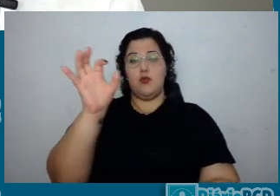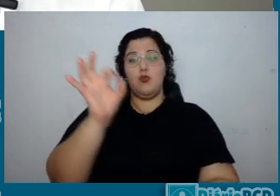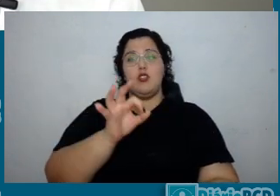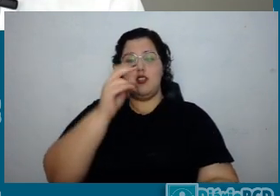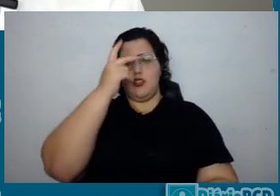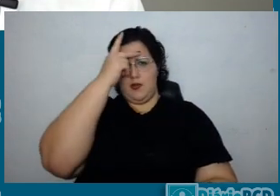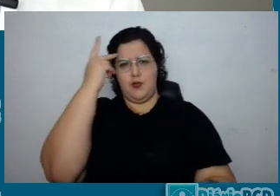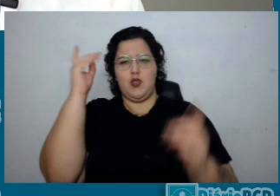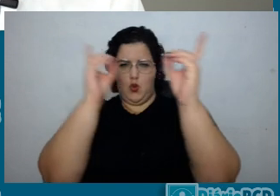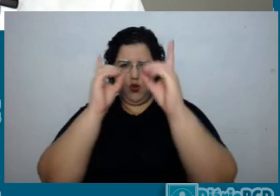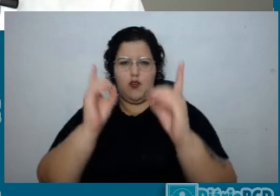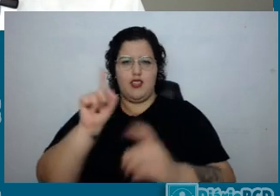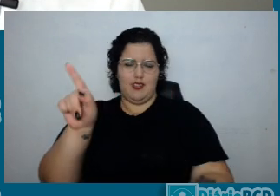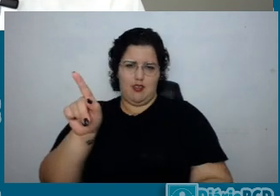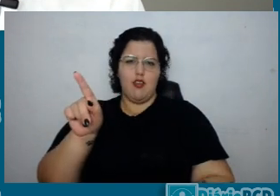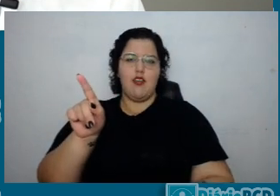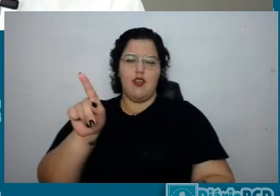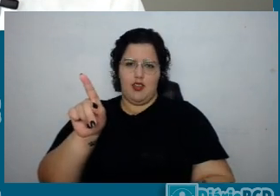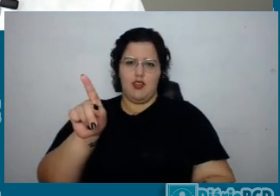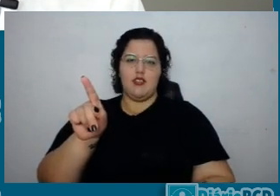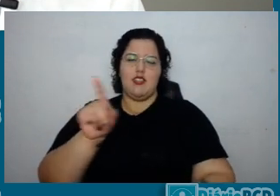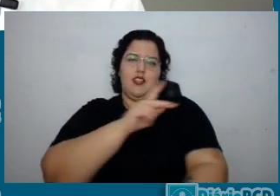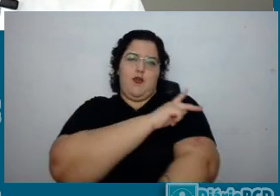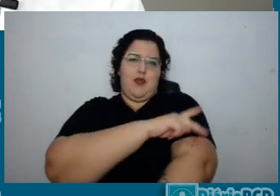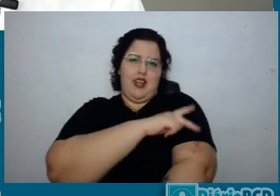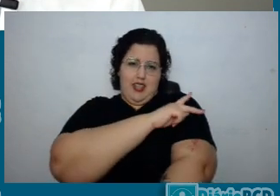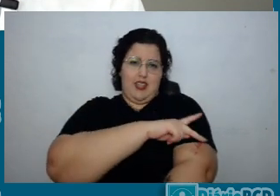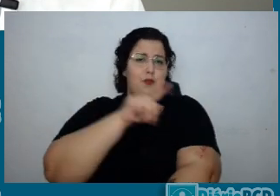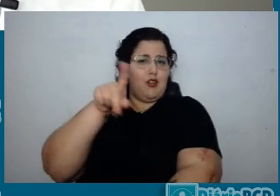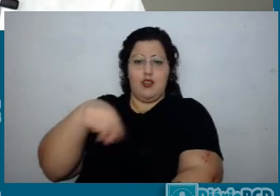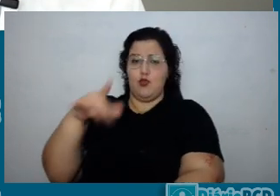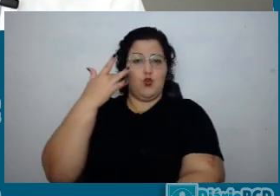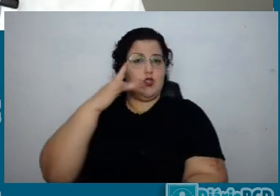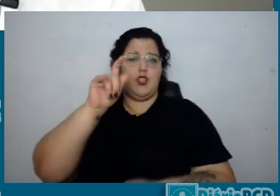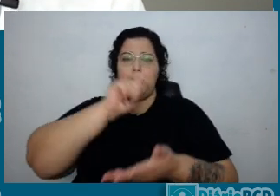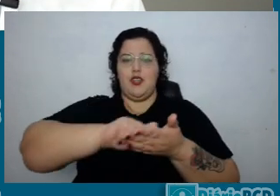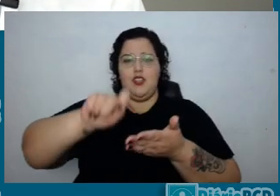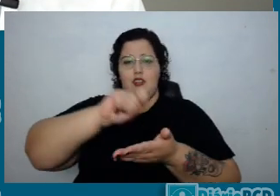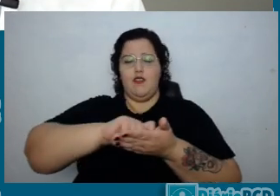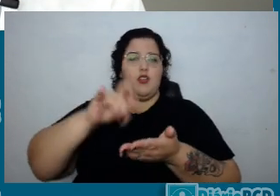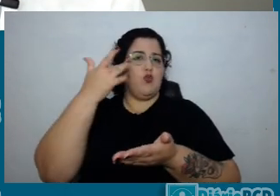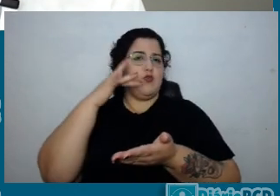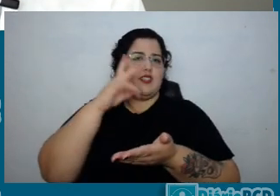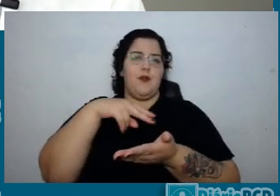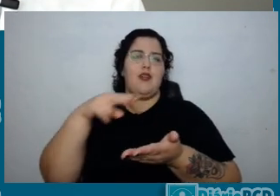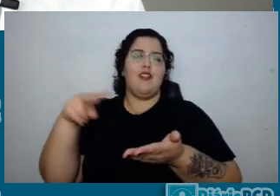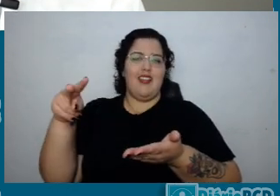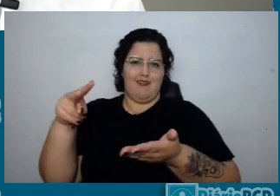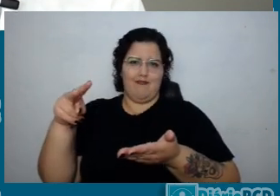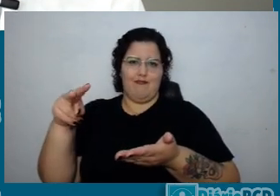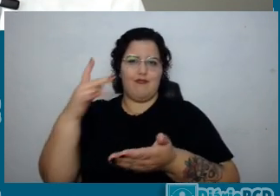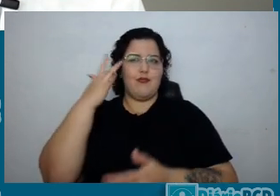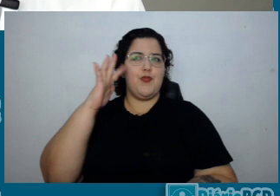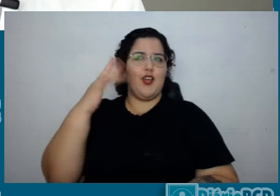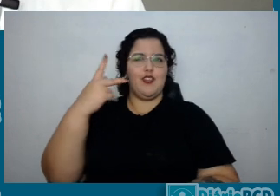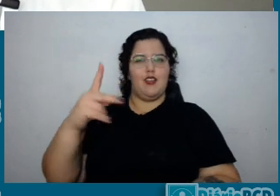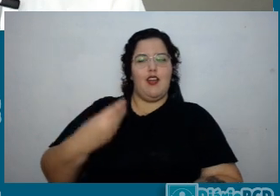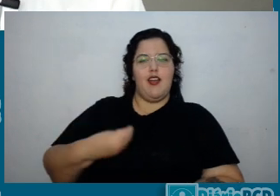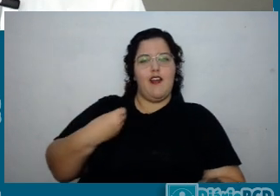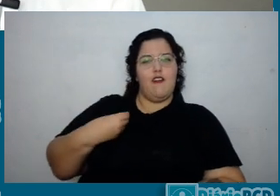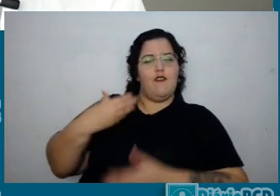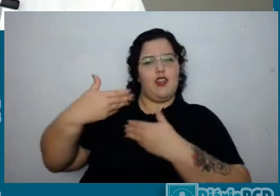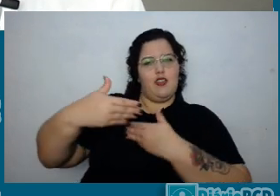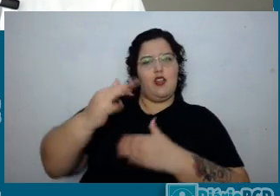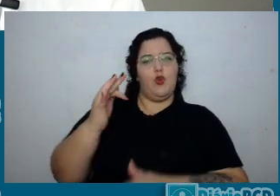deficiência no estado da Paraíba são pessoas em situação de analfabetismo. Né? Então, isso reflete em todo o ciclo de vida desse